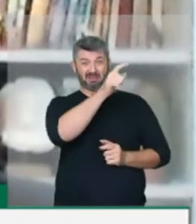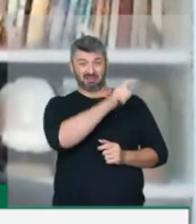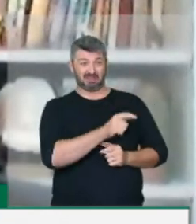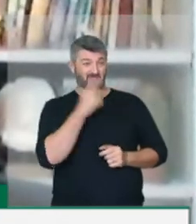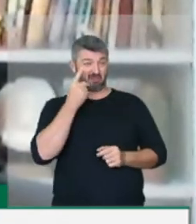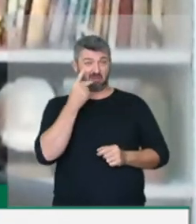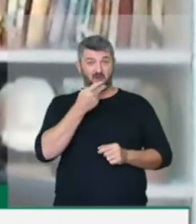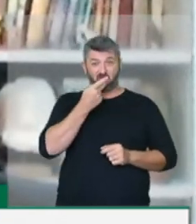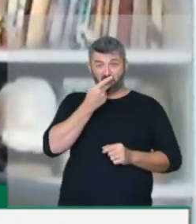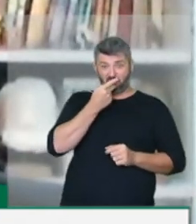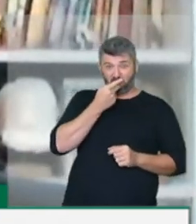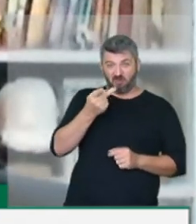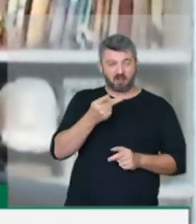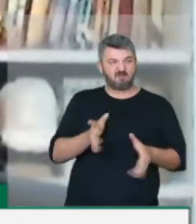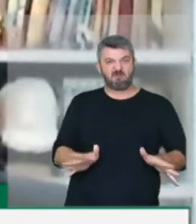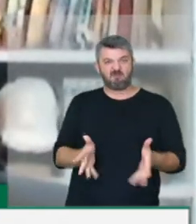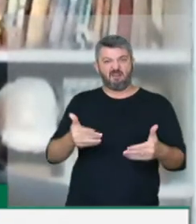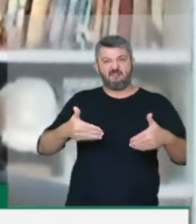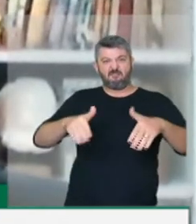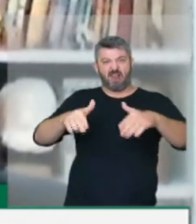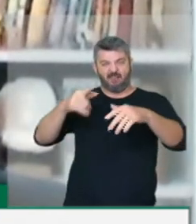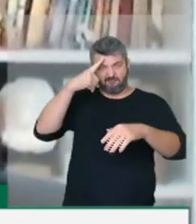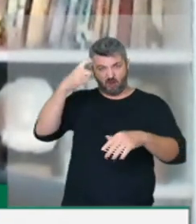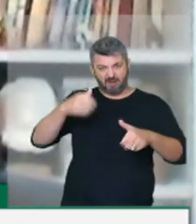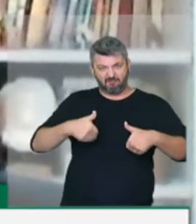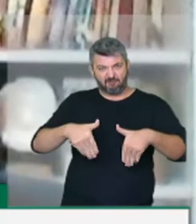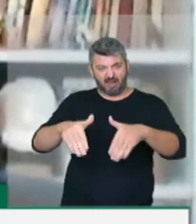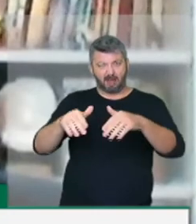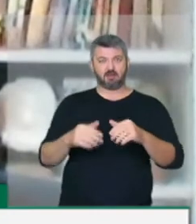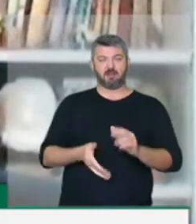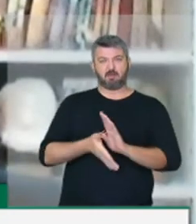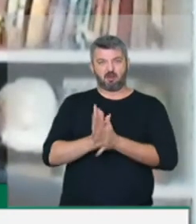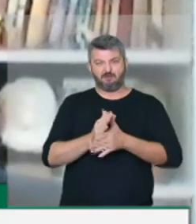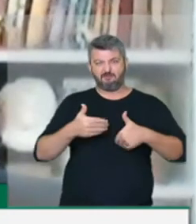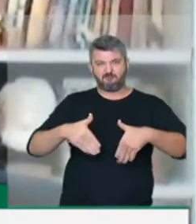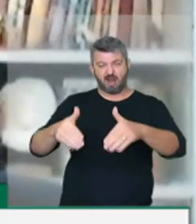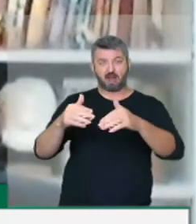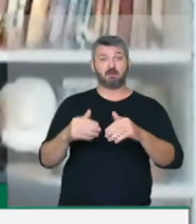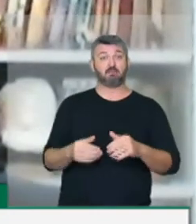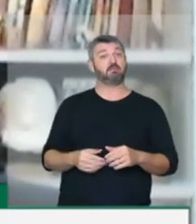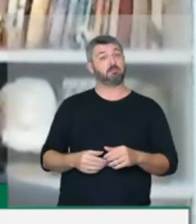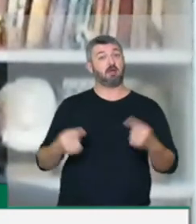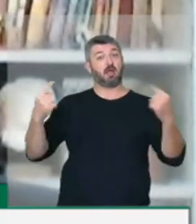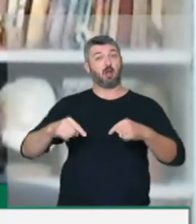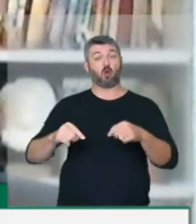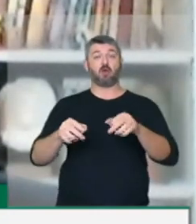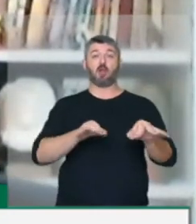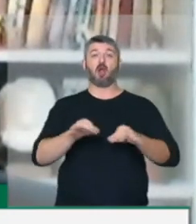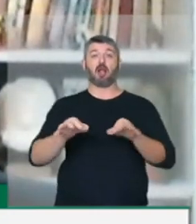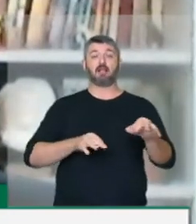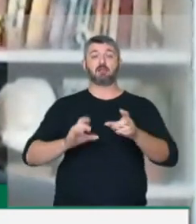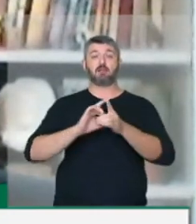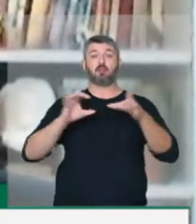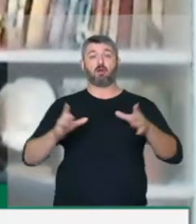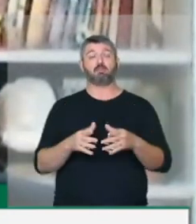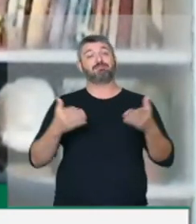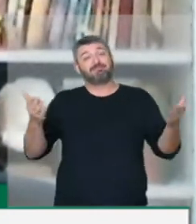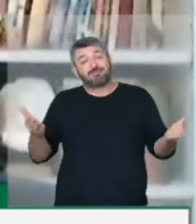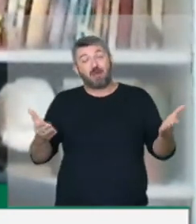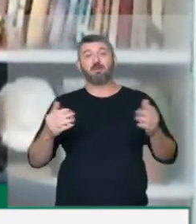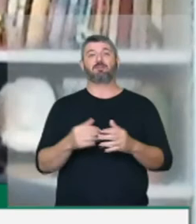Silveira, estimulando, incitando a violência e a intolerância, afrontam a ordem democrática e, portanto,